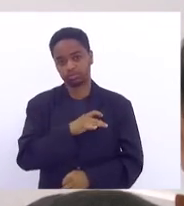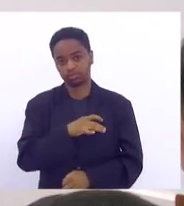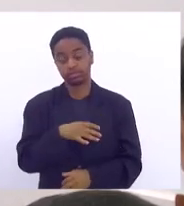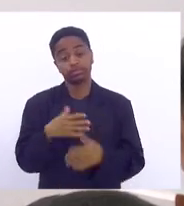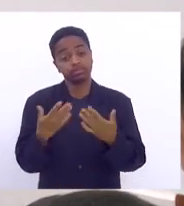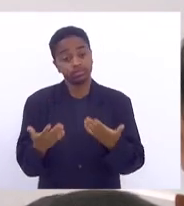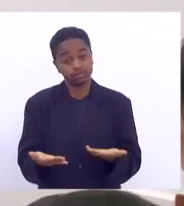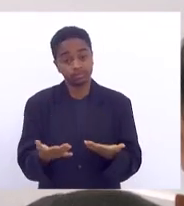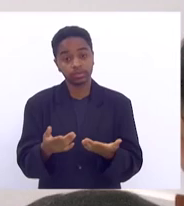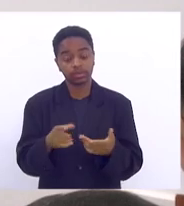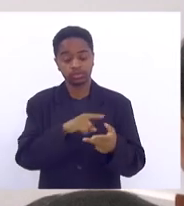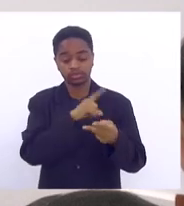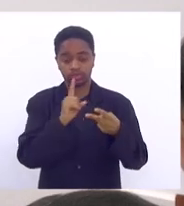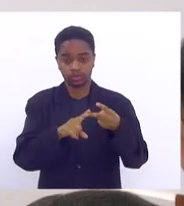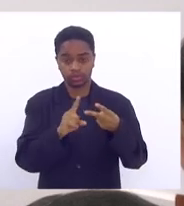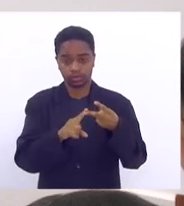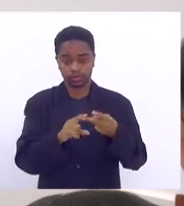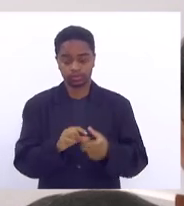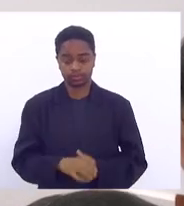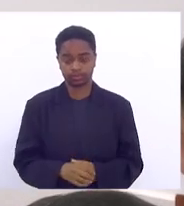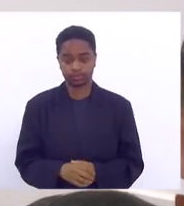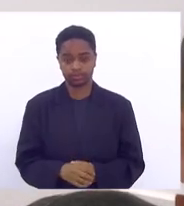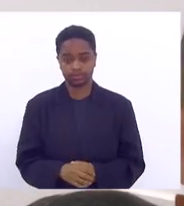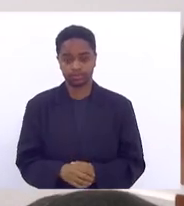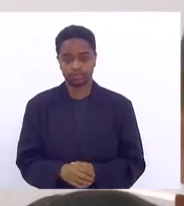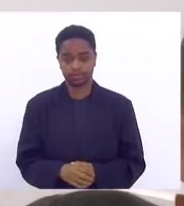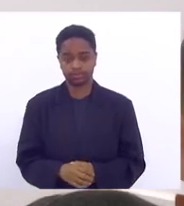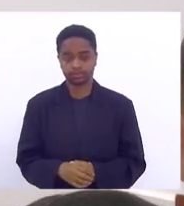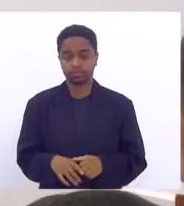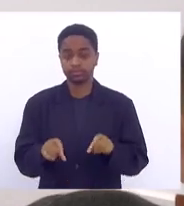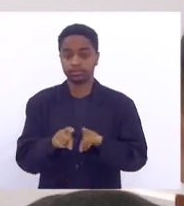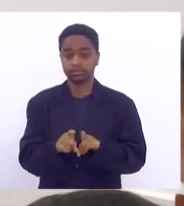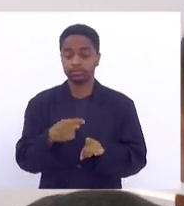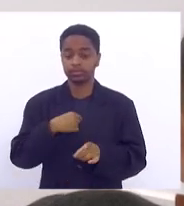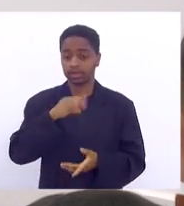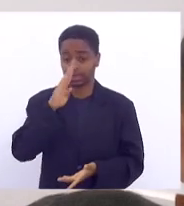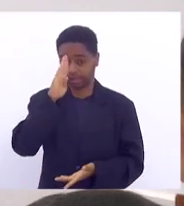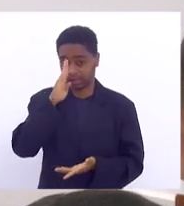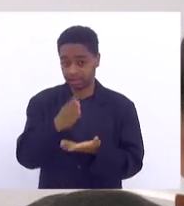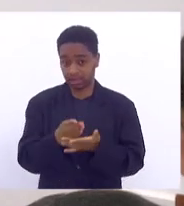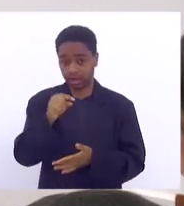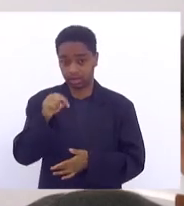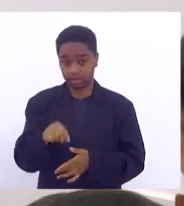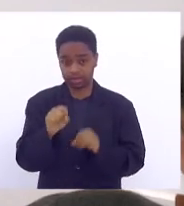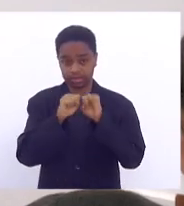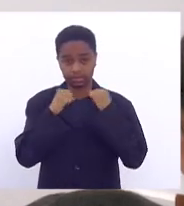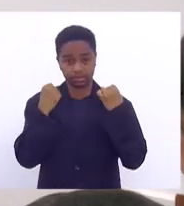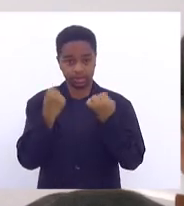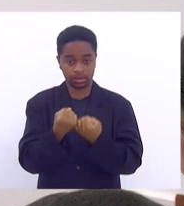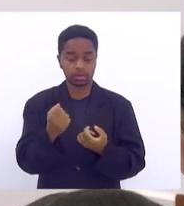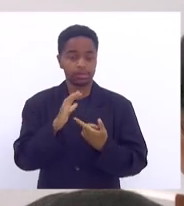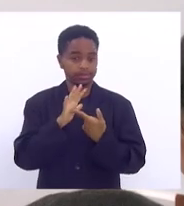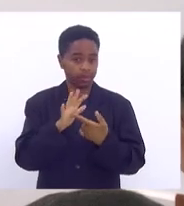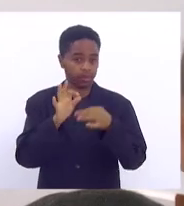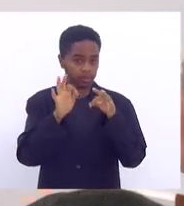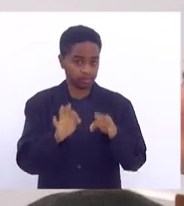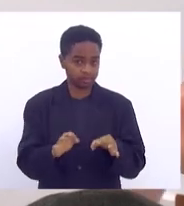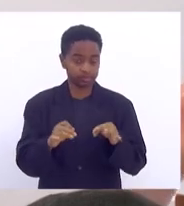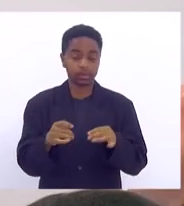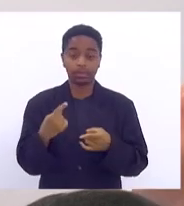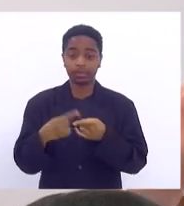ponto segundo ponto e eu acho que esse seminário aqui reafirma isso algumas pessoas acham que